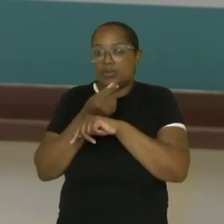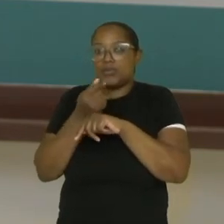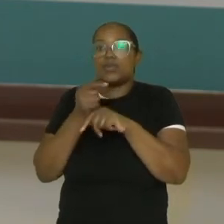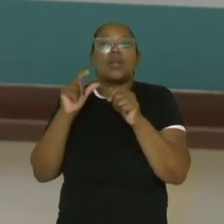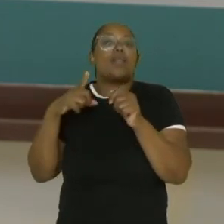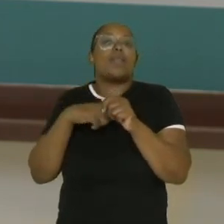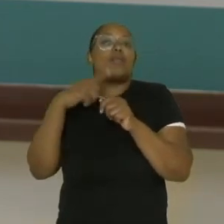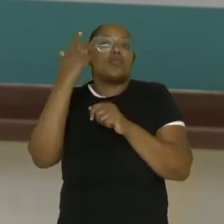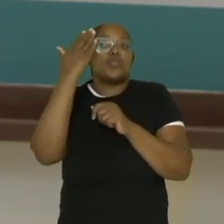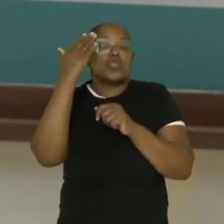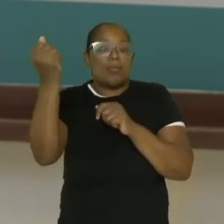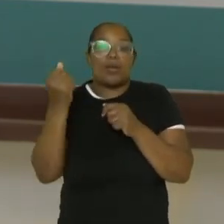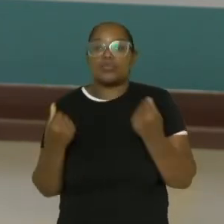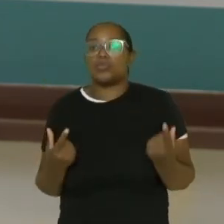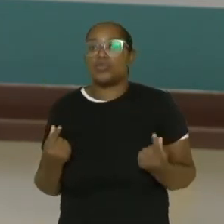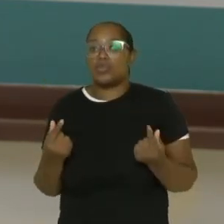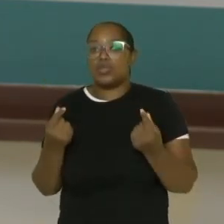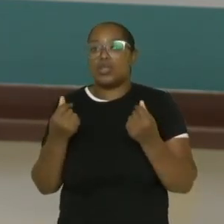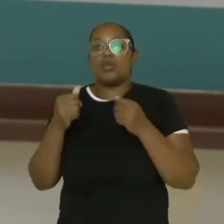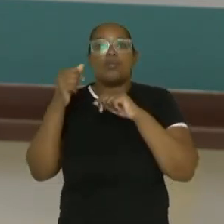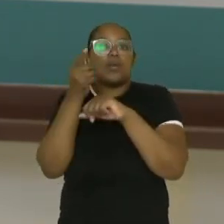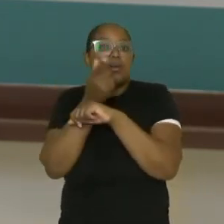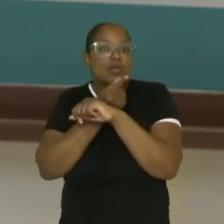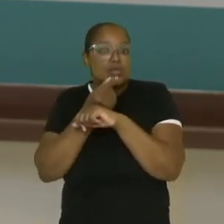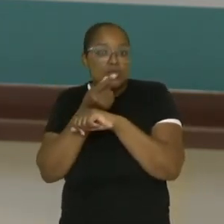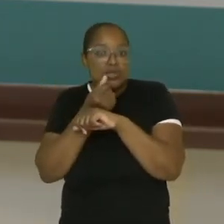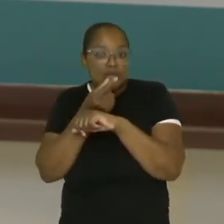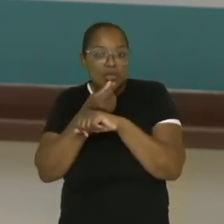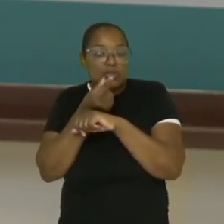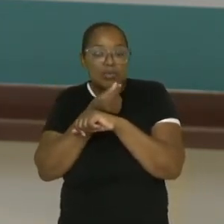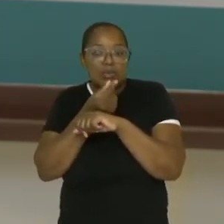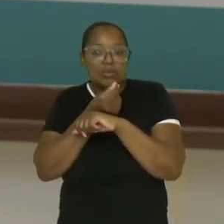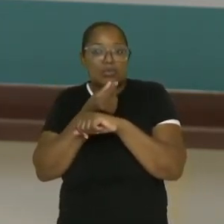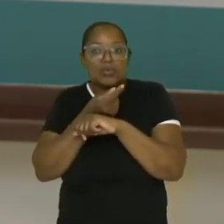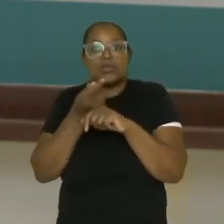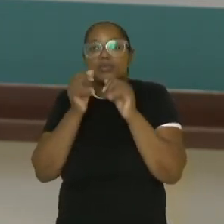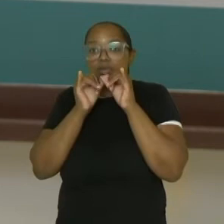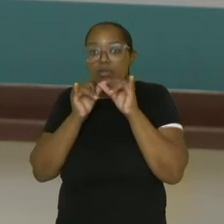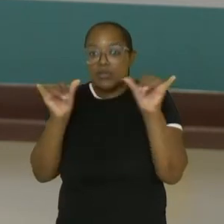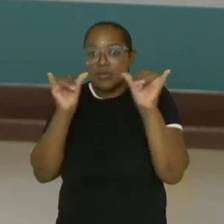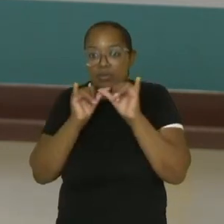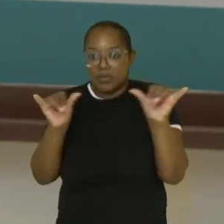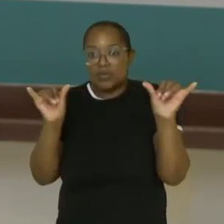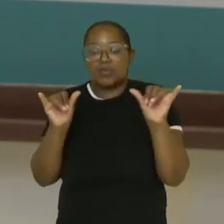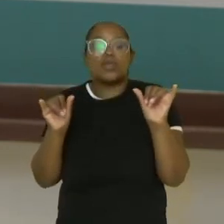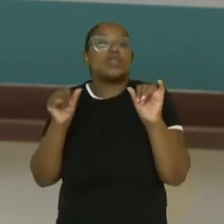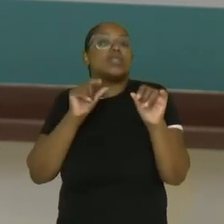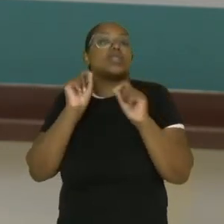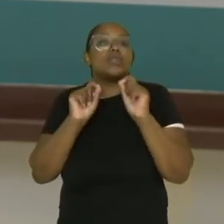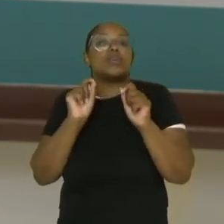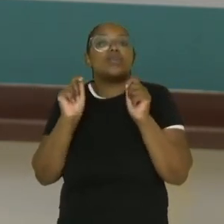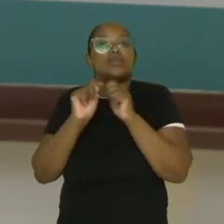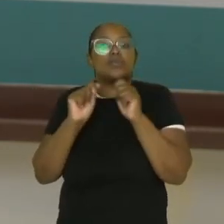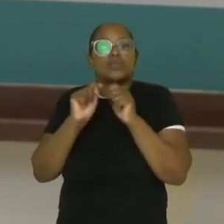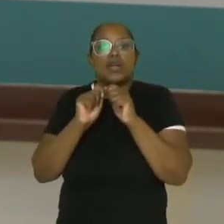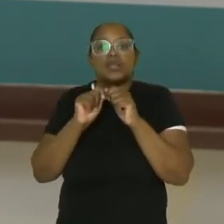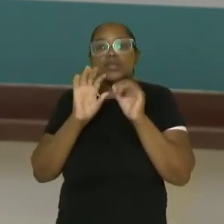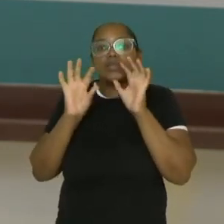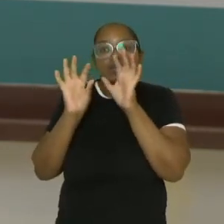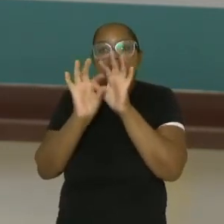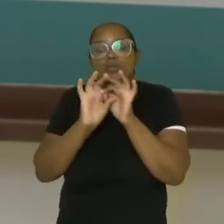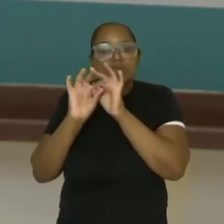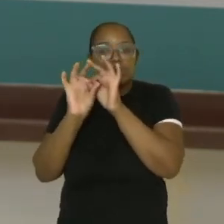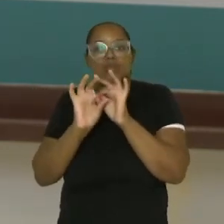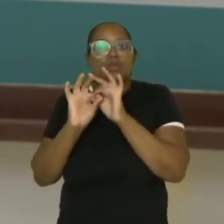chamado financeiro. No chamado capitalismo informacional, é o fluxo de informações que estabelece esse circuito